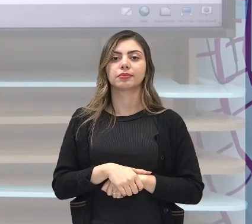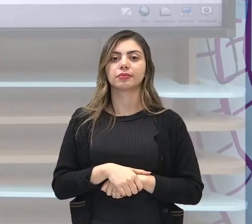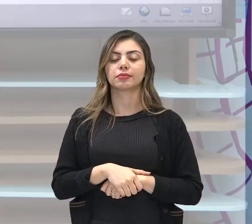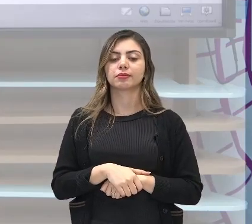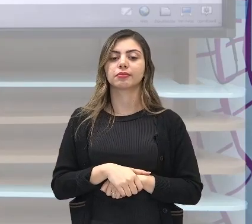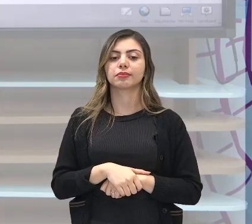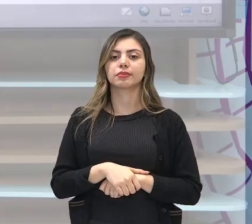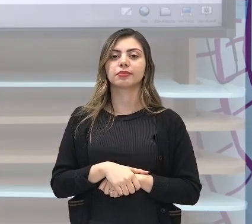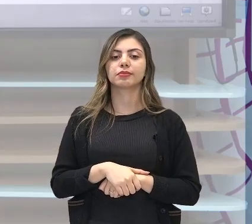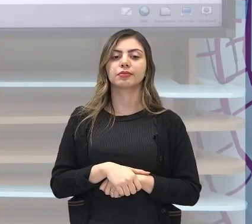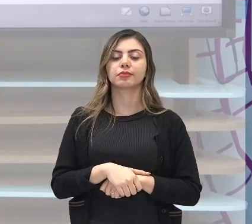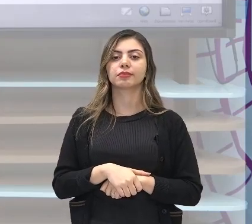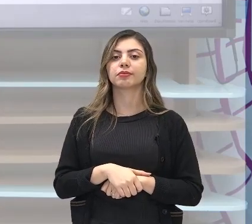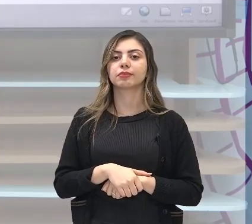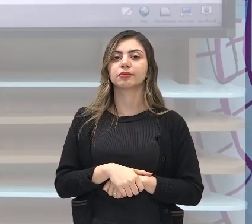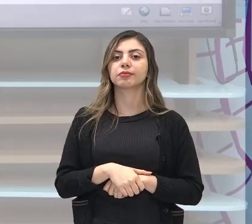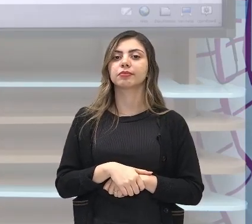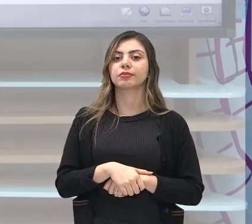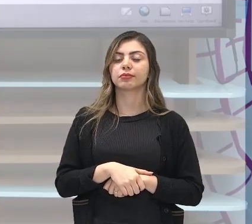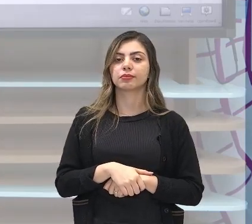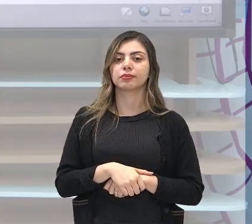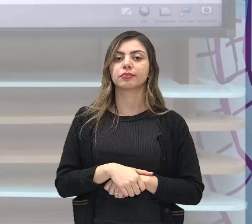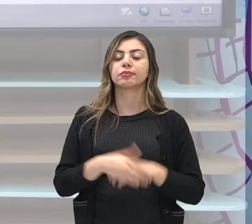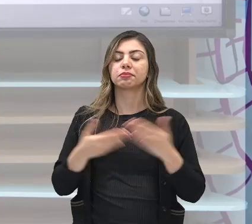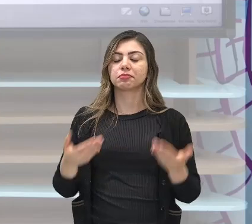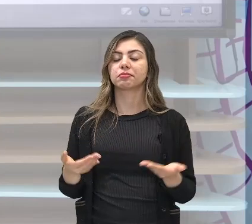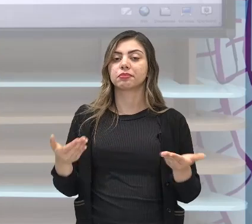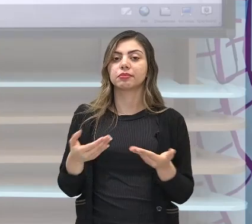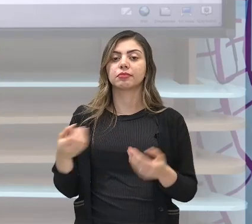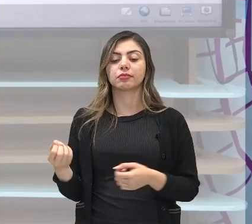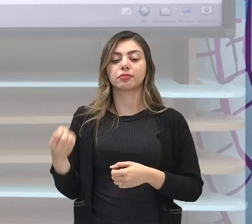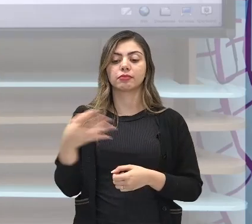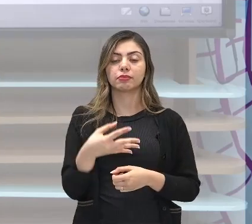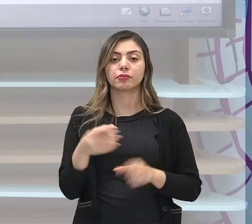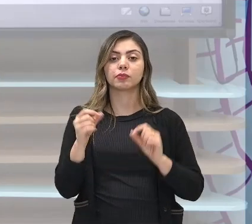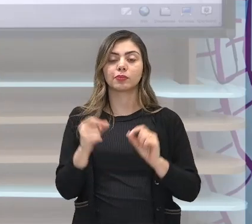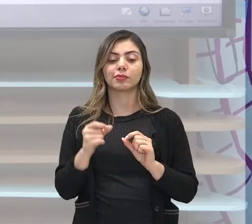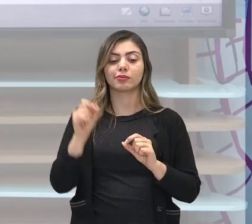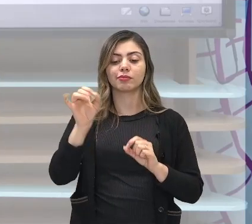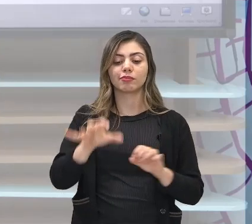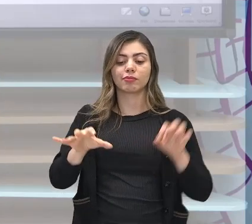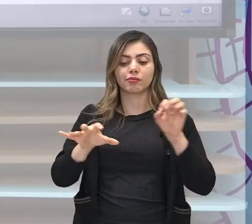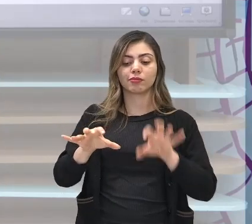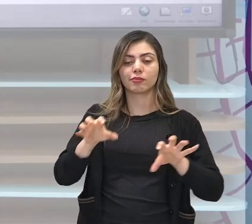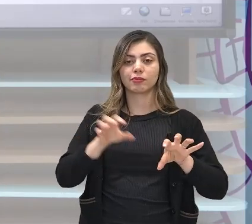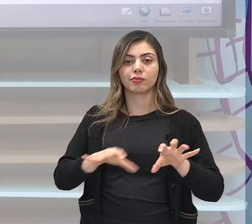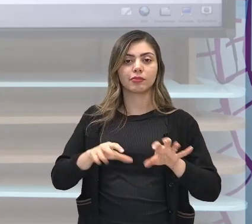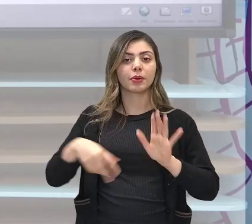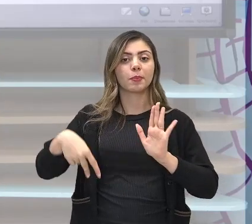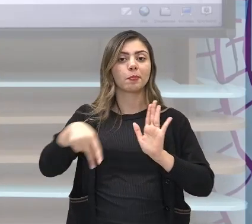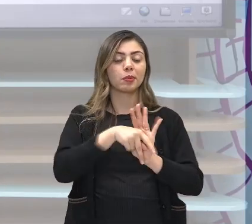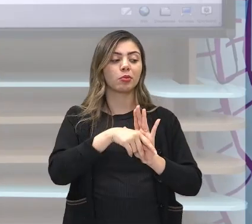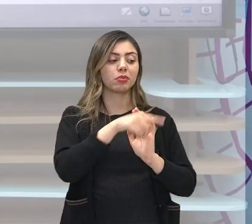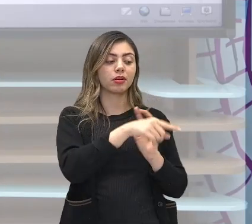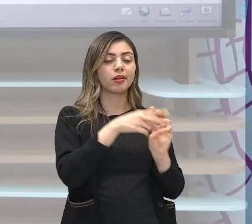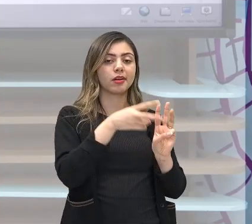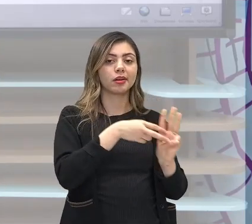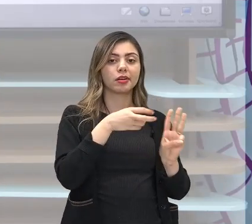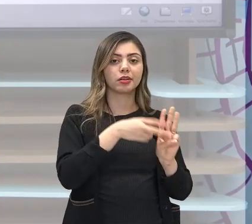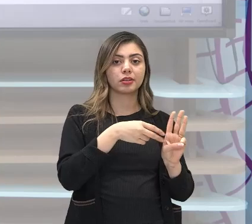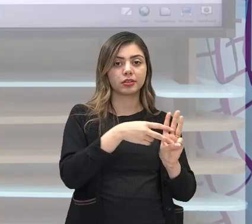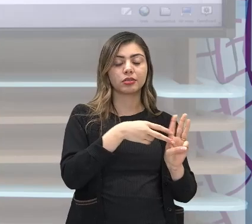você tem, né, a instauração de regiões específicas para que aqueles povos originários,